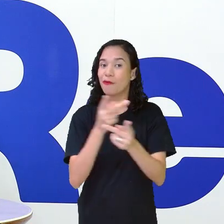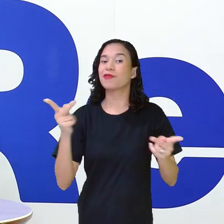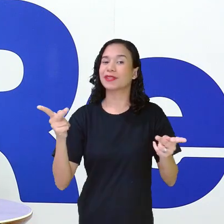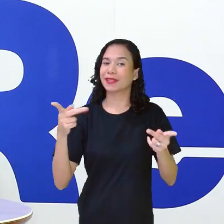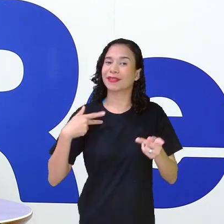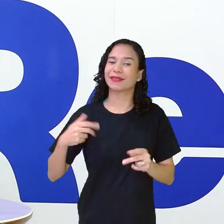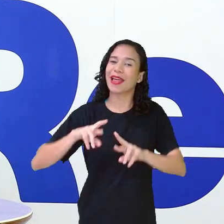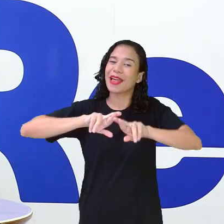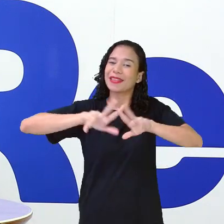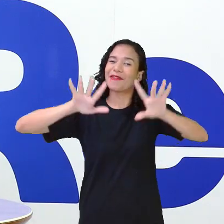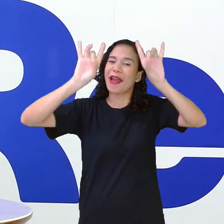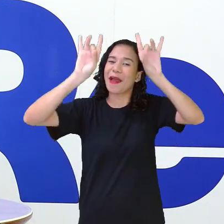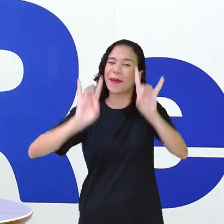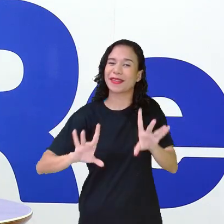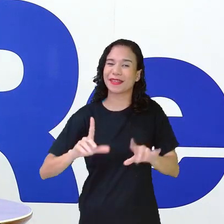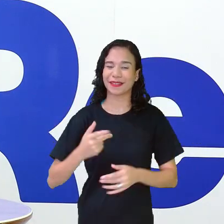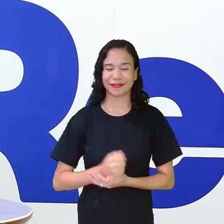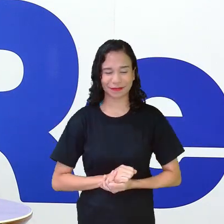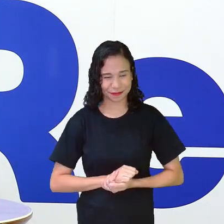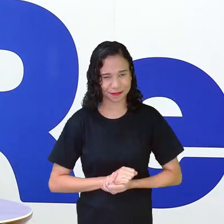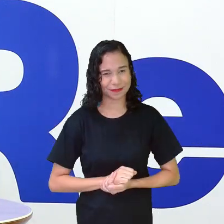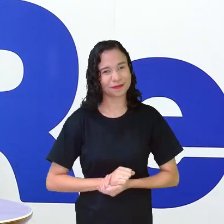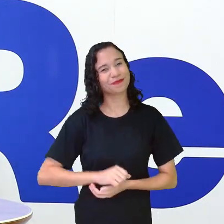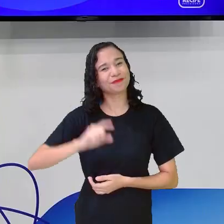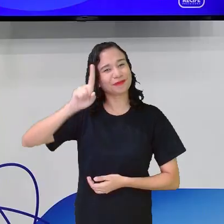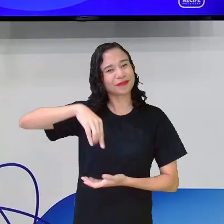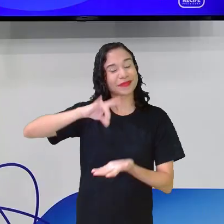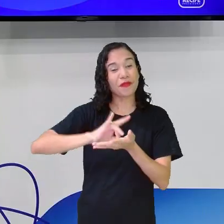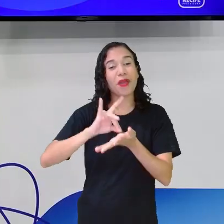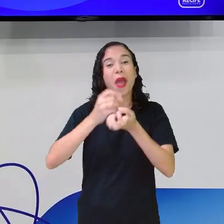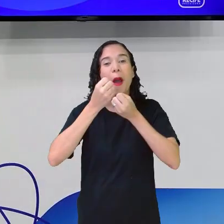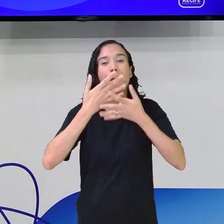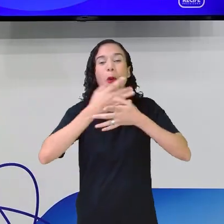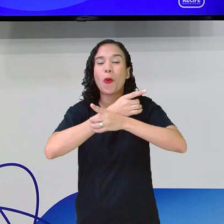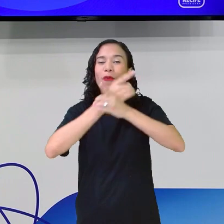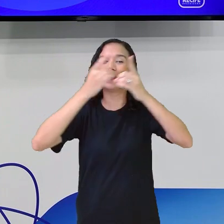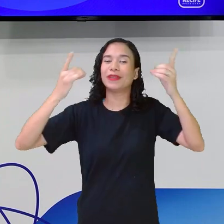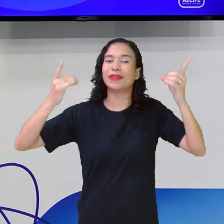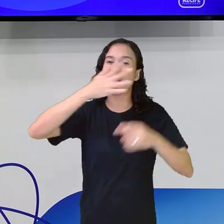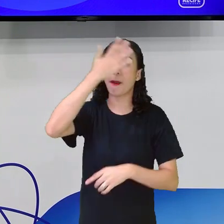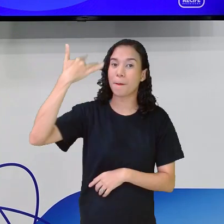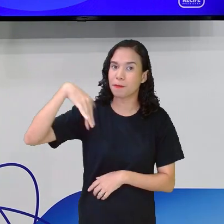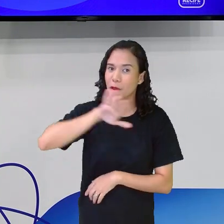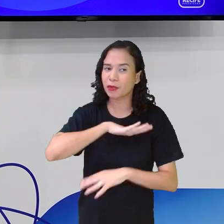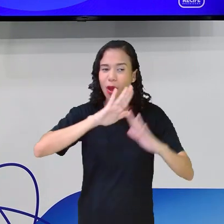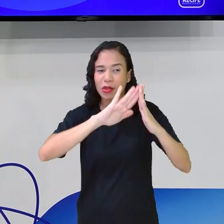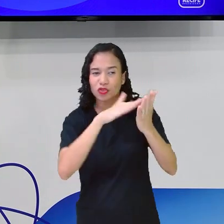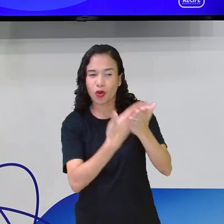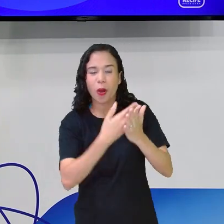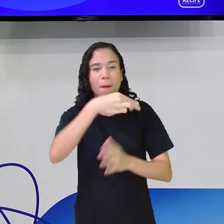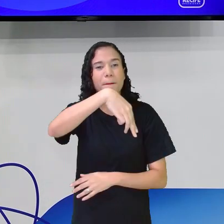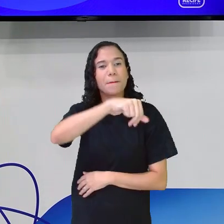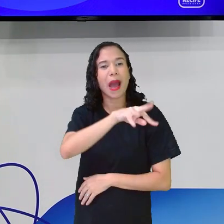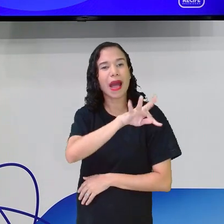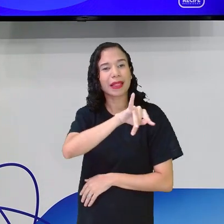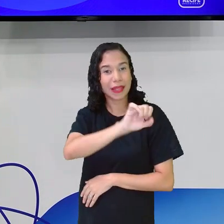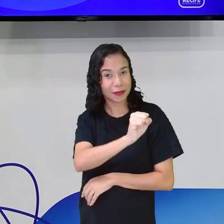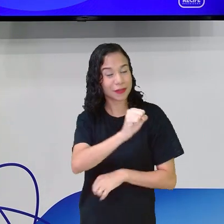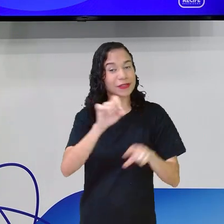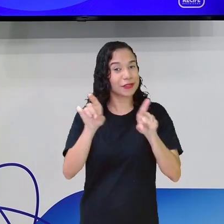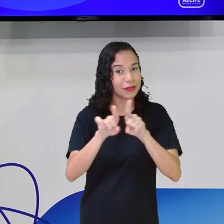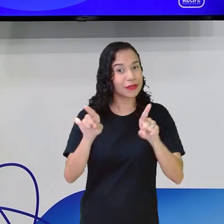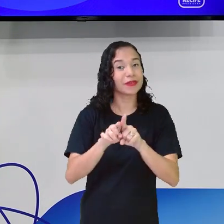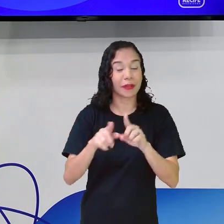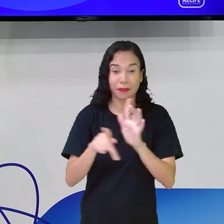vocês fazem toda a diferença. É isso mesmo. Bom dia para o pessoal da Matias Delgado, né? Bom dia para o pessoal da